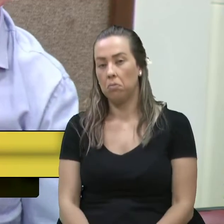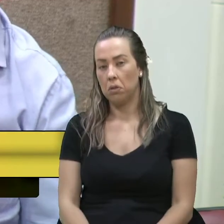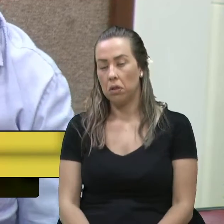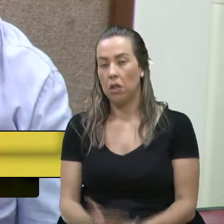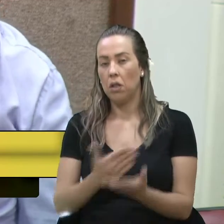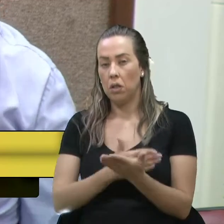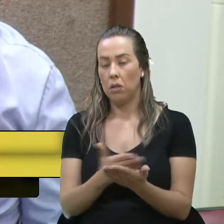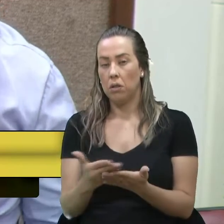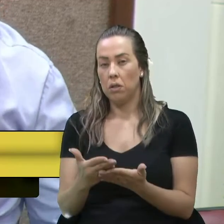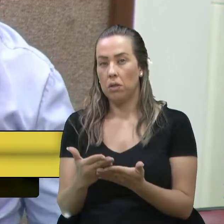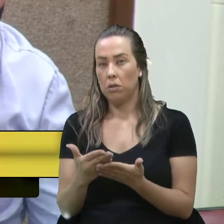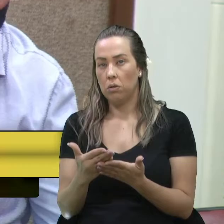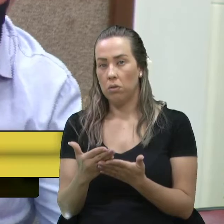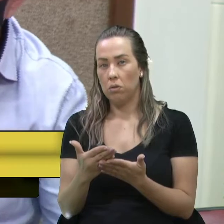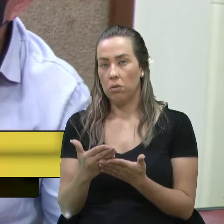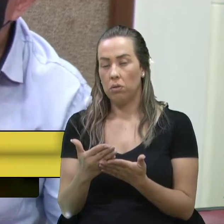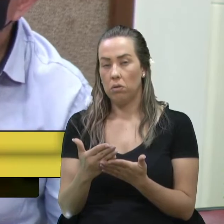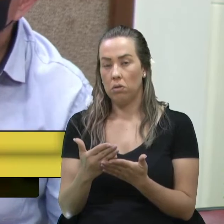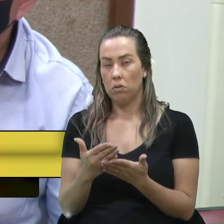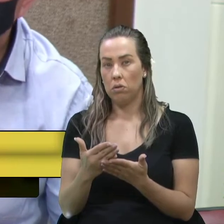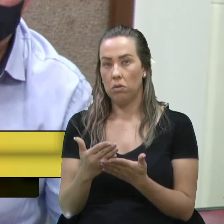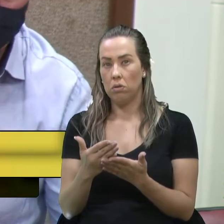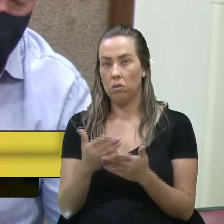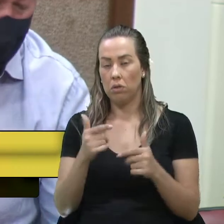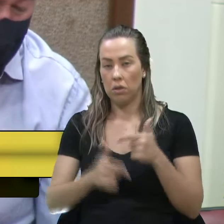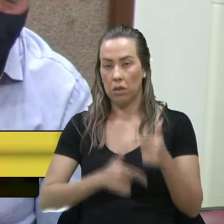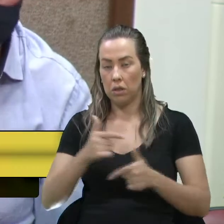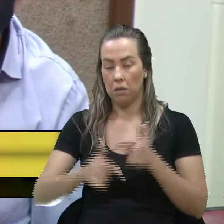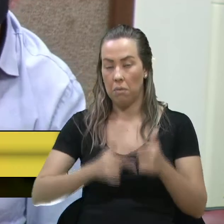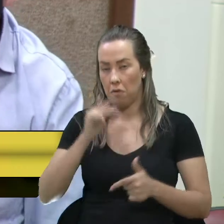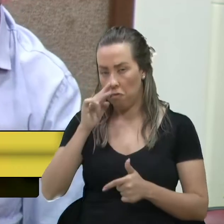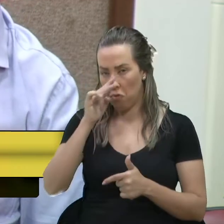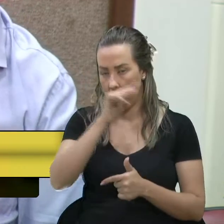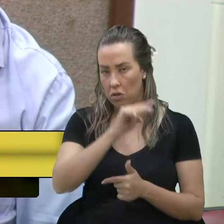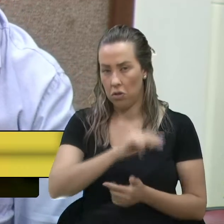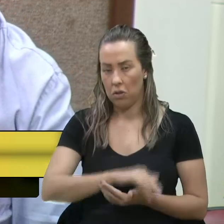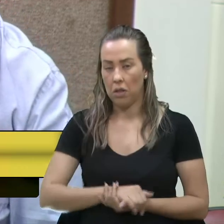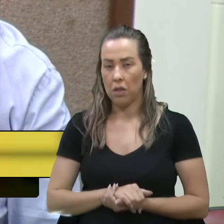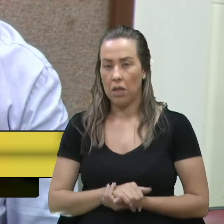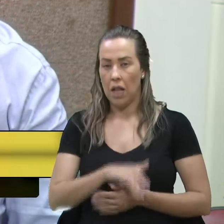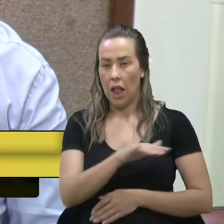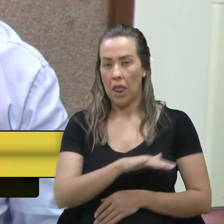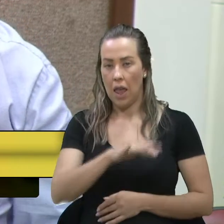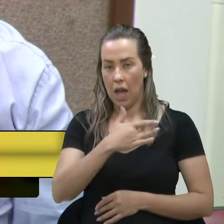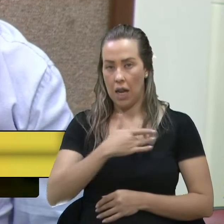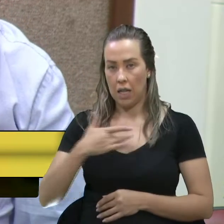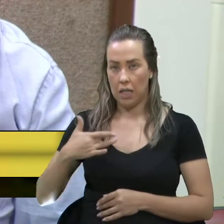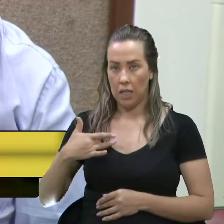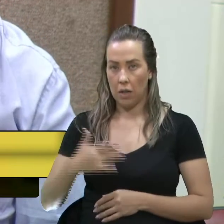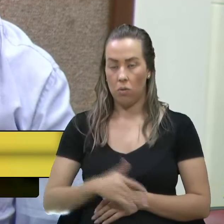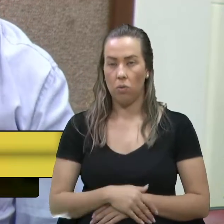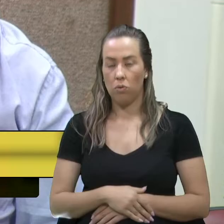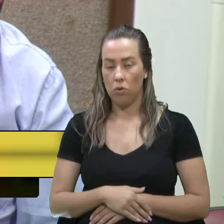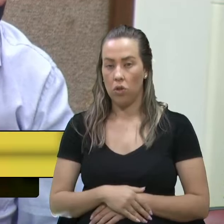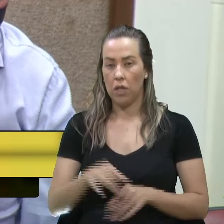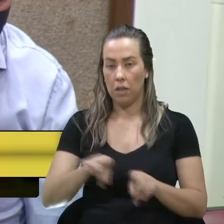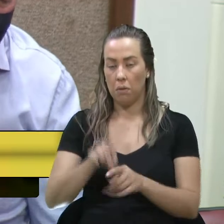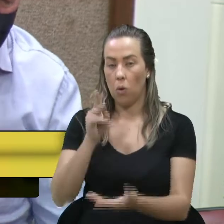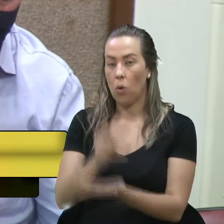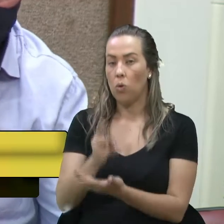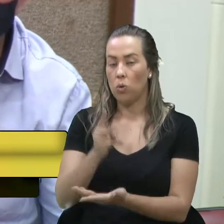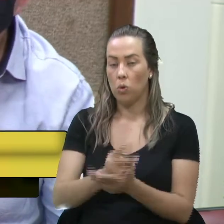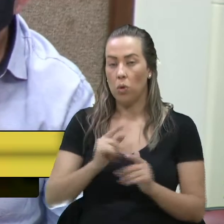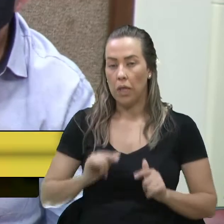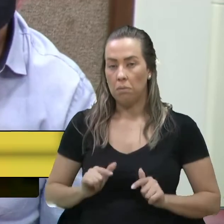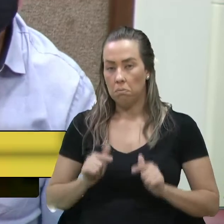Começou lá aquele trabalho forte na área da saúde e vem continuando esse